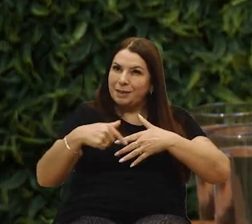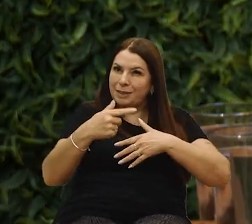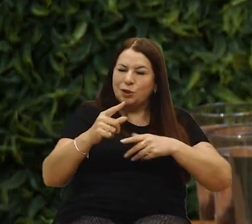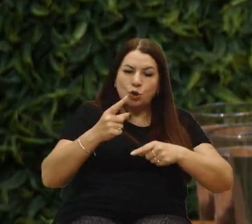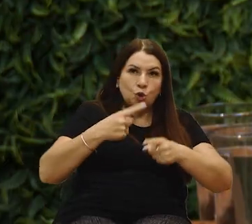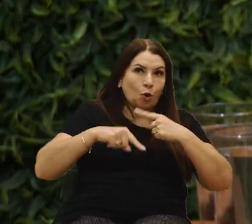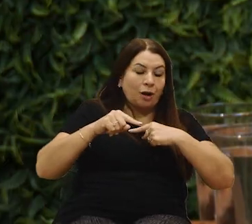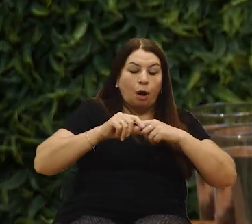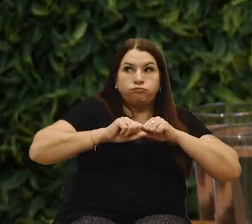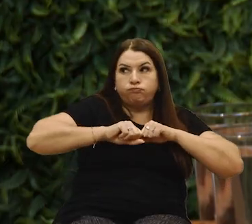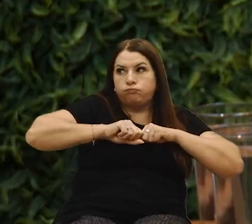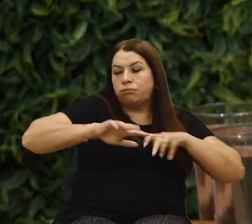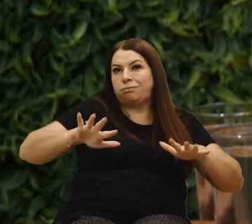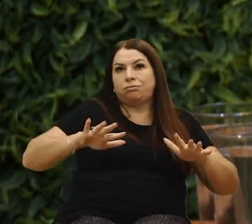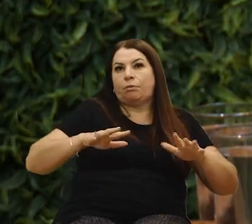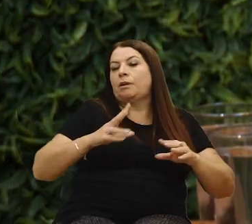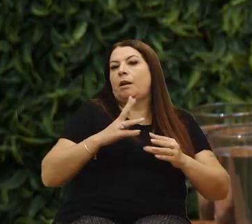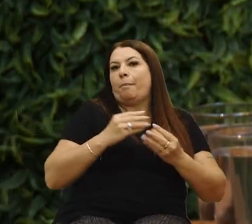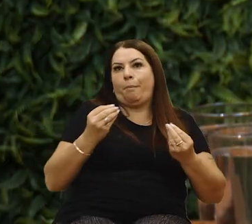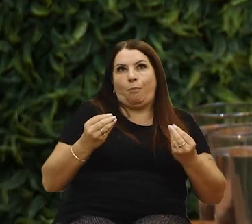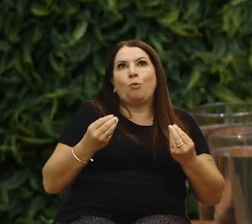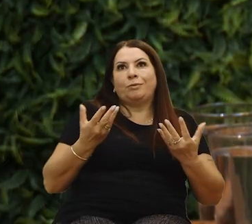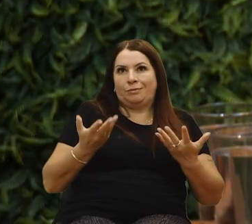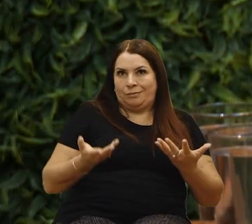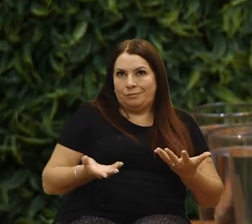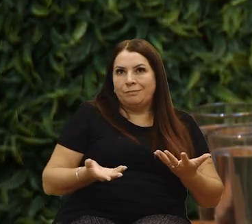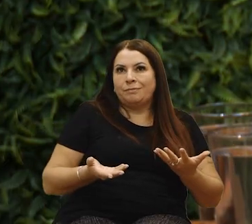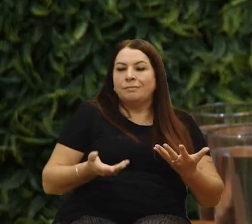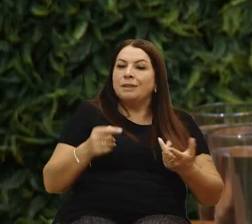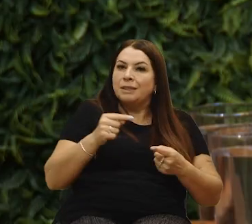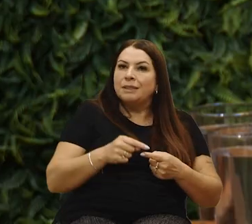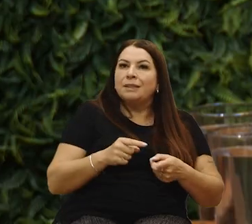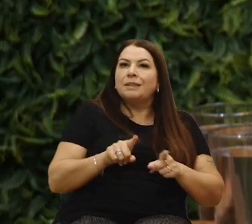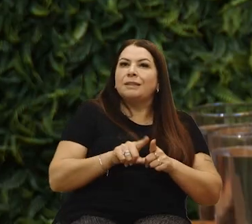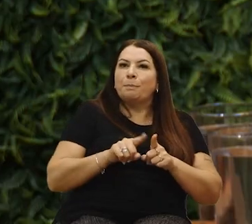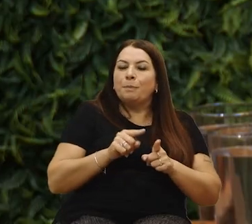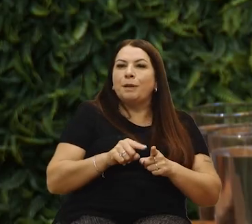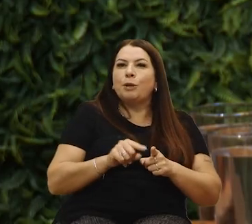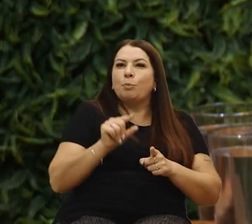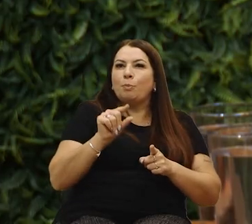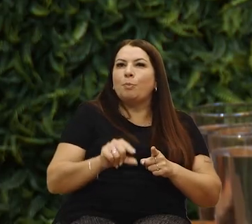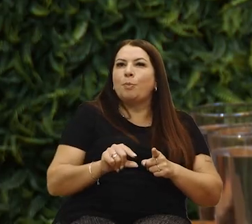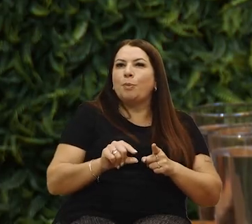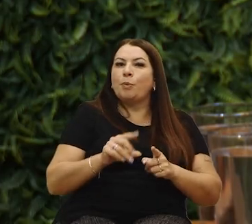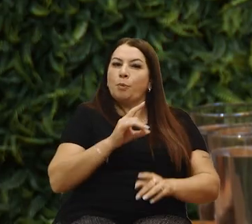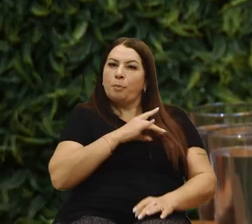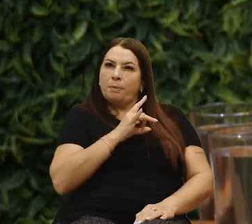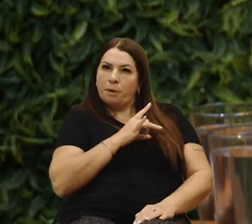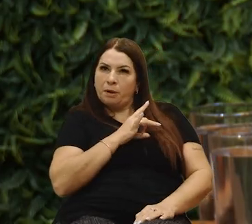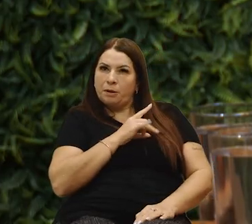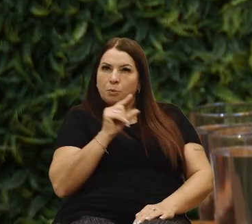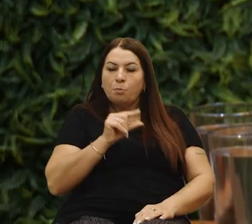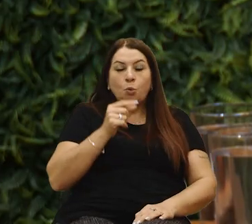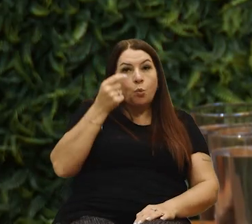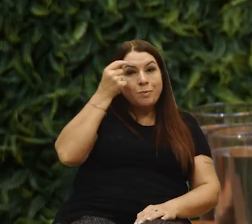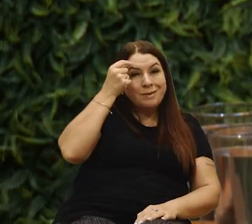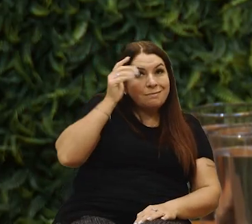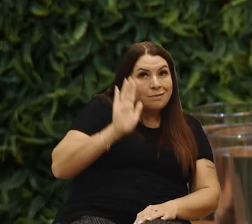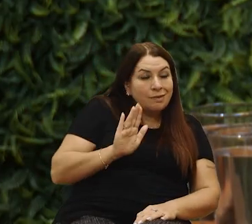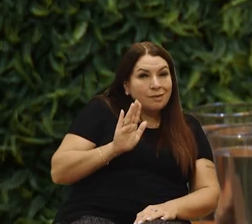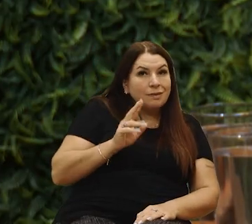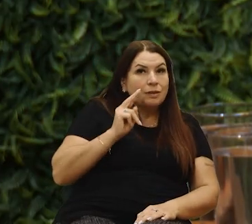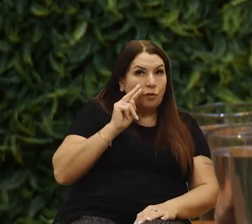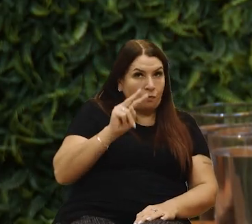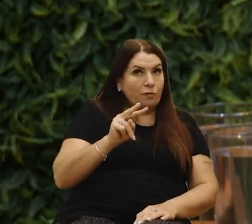disso se tornar exponencial é muito grande, né? Mas Um pouco por medo, um pouco por consciência,